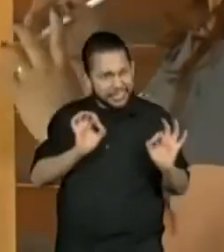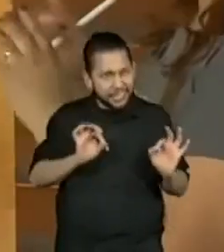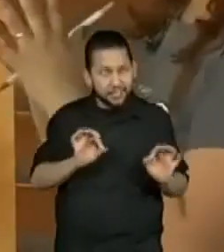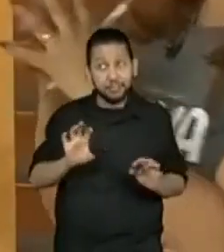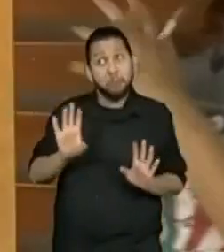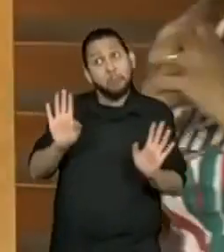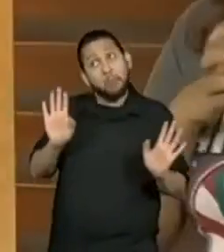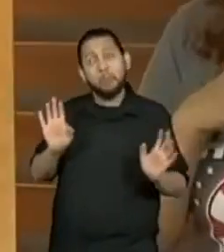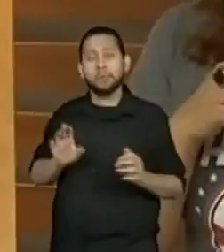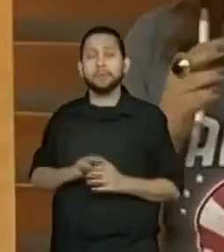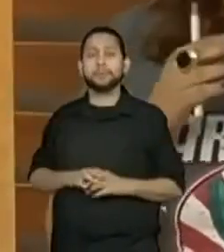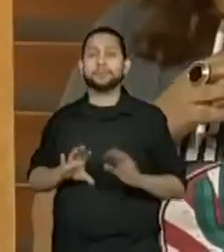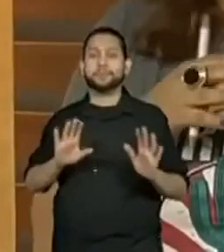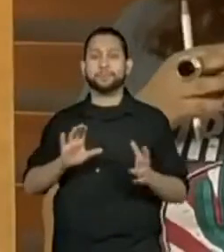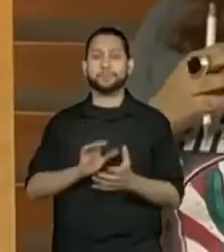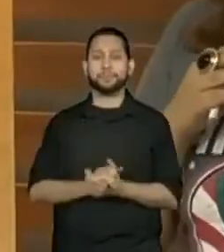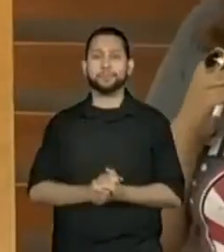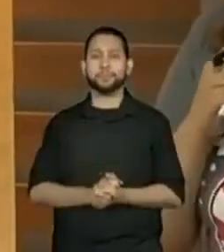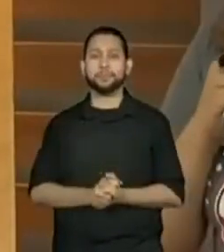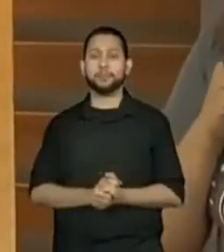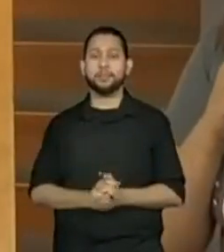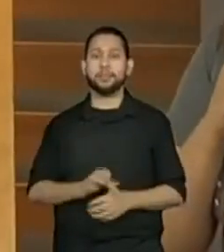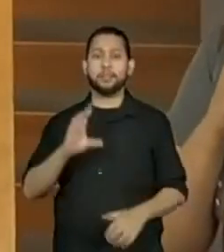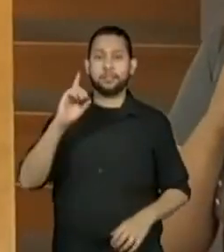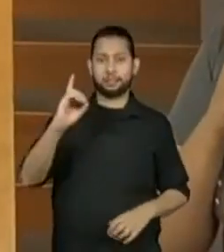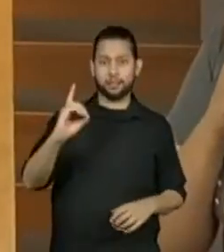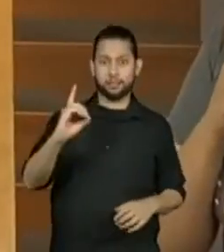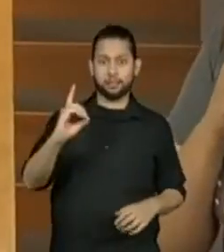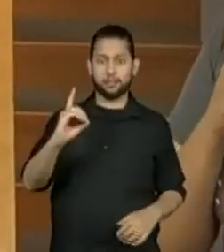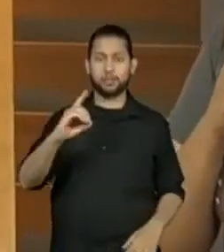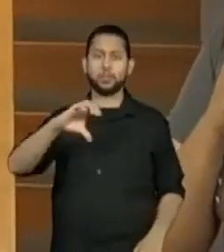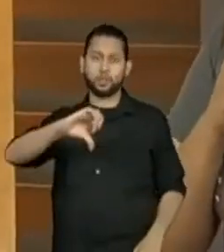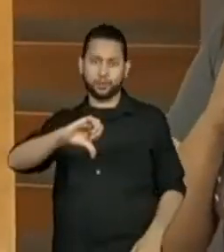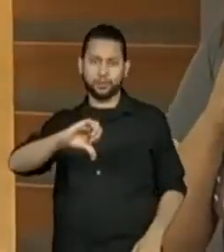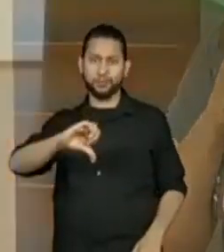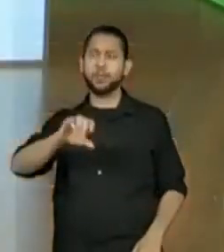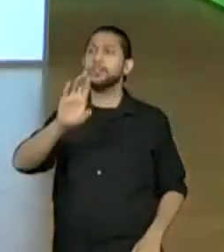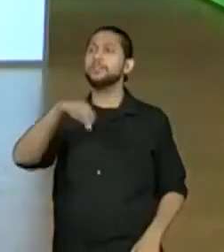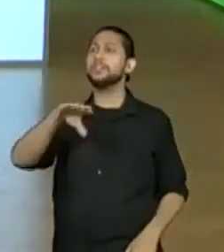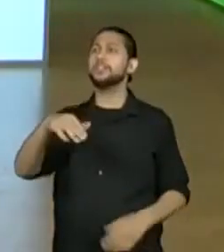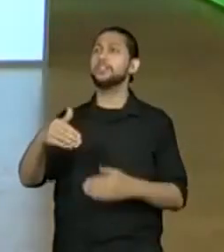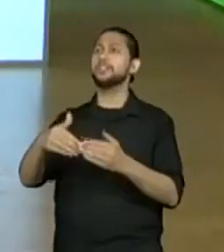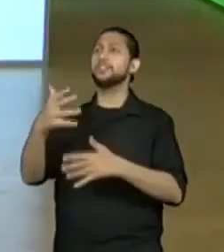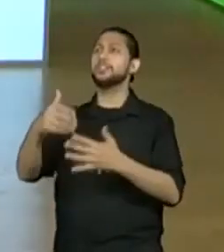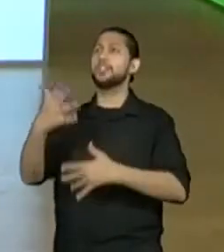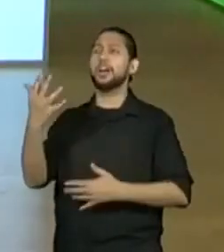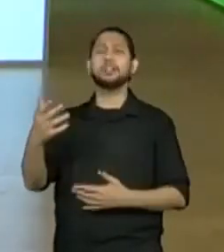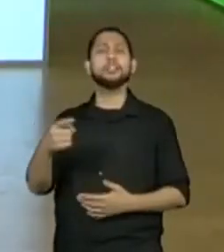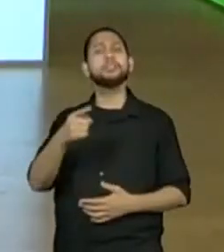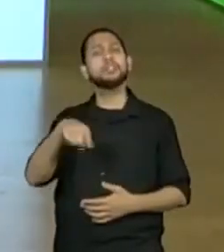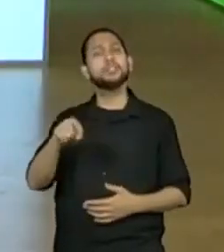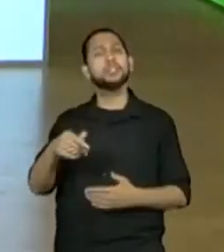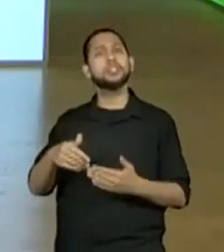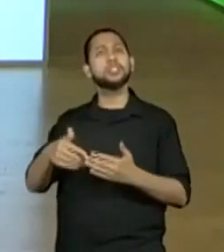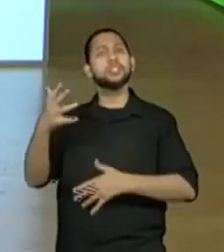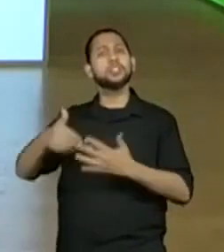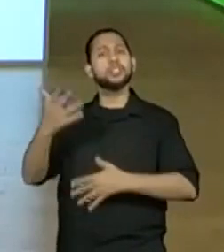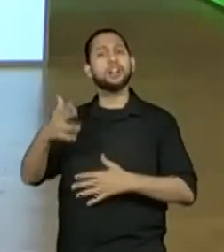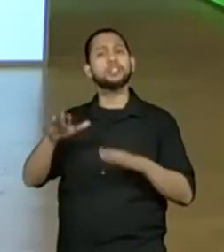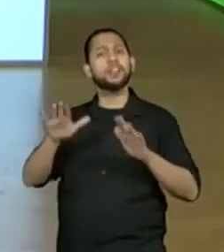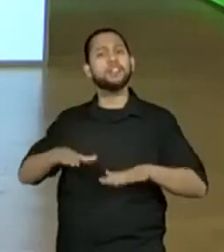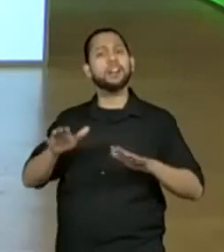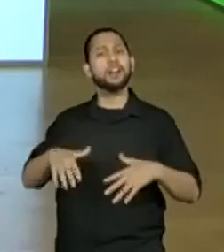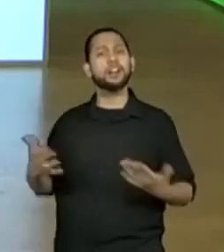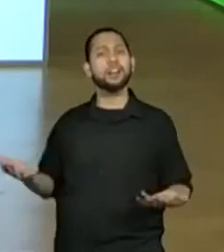lá. Peraí. O quê? Primeiro, D9. Galera, coloca no chat, que o chat tá tão devagarzinho, era tão legal quando ele bombava com